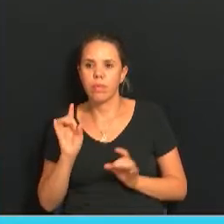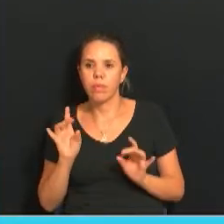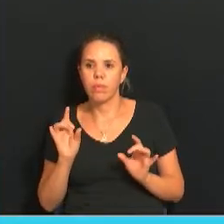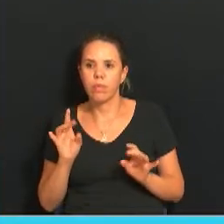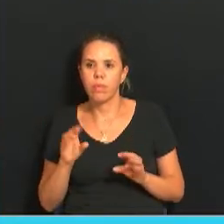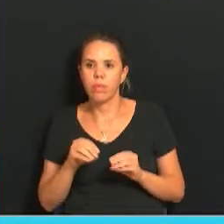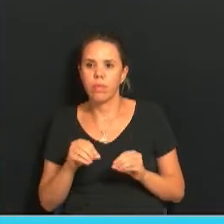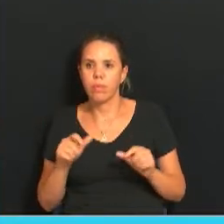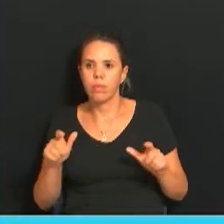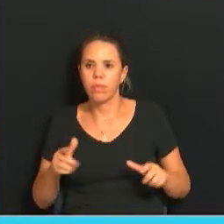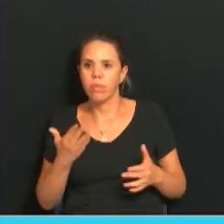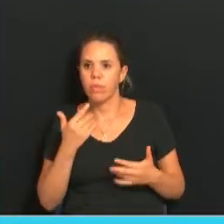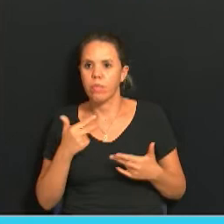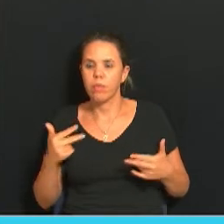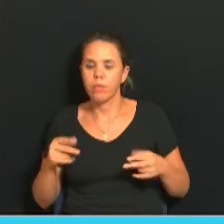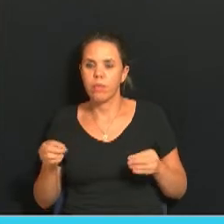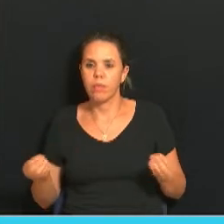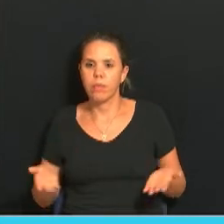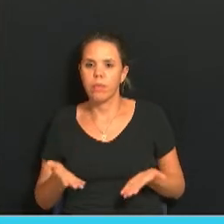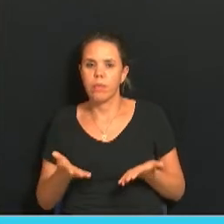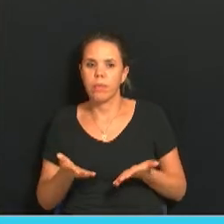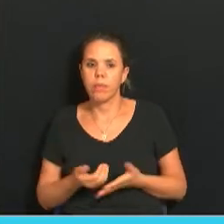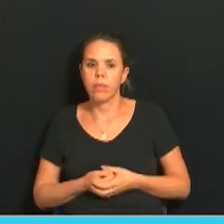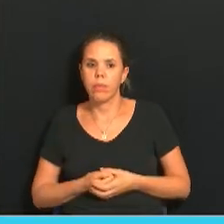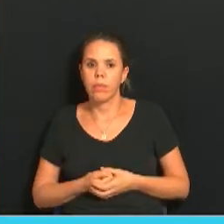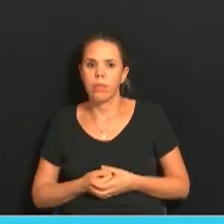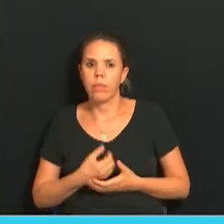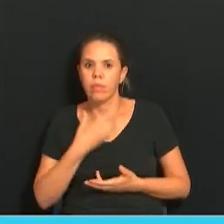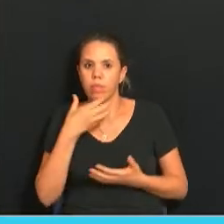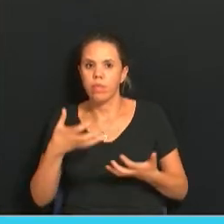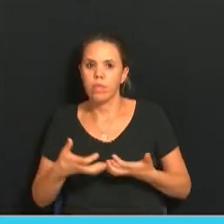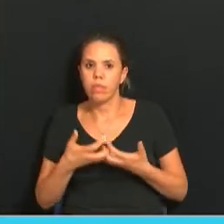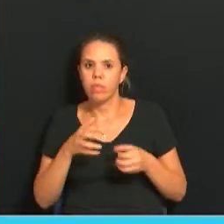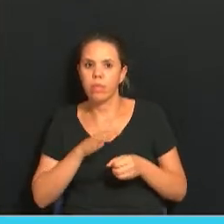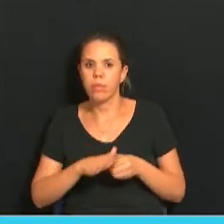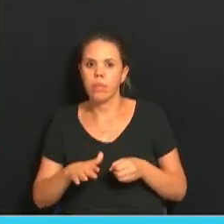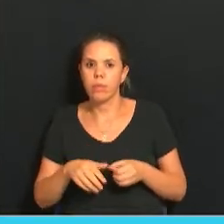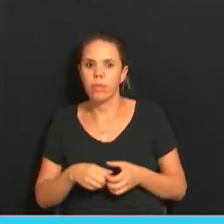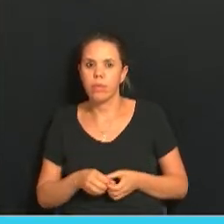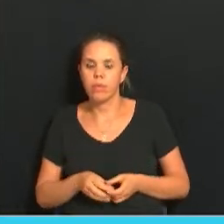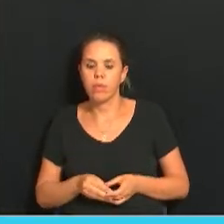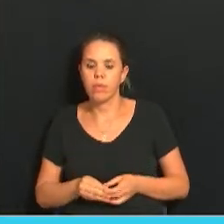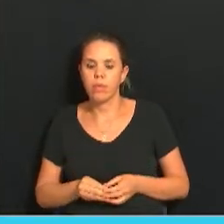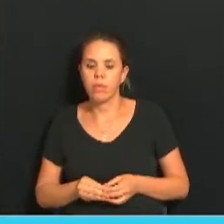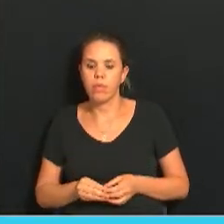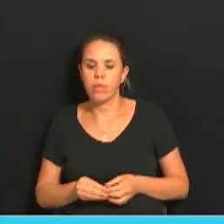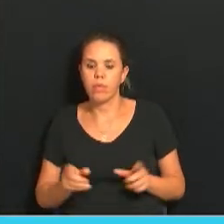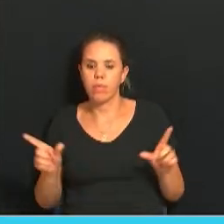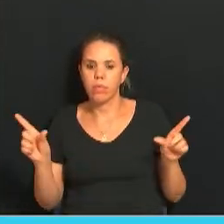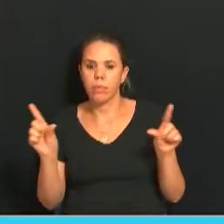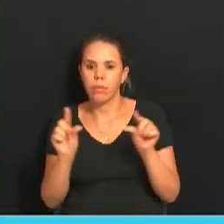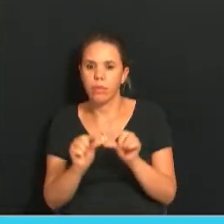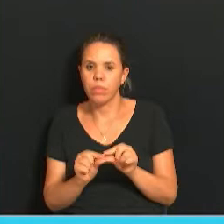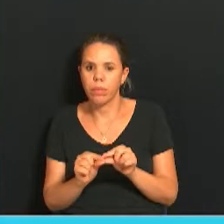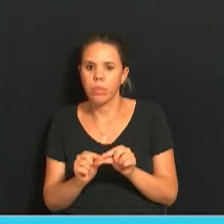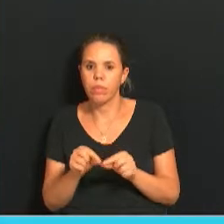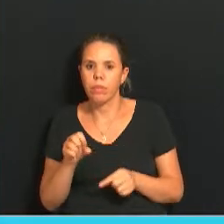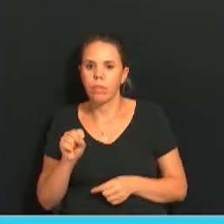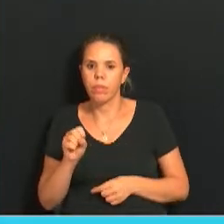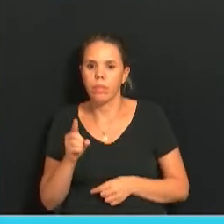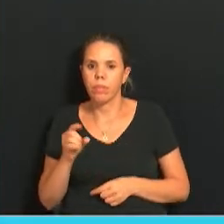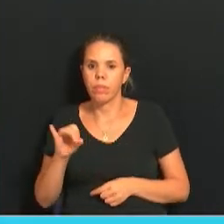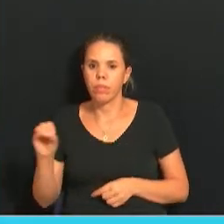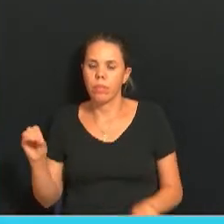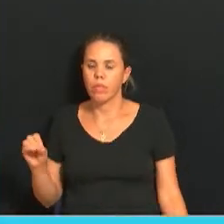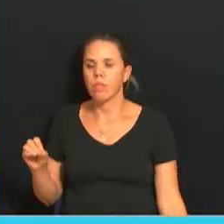terra, nos alimentos que a gente extrai da terra, não é frutas, verduras, raízes principalmente, e menos rica em sódio. Então, o nosso